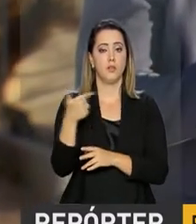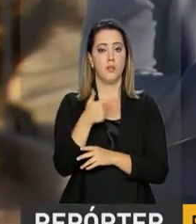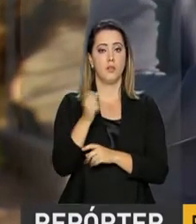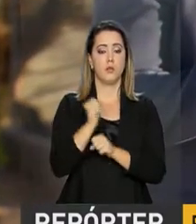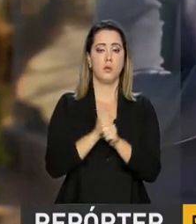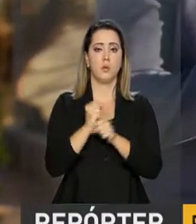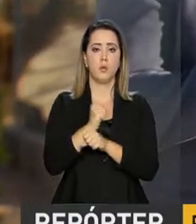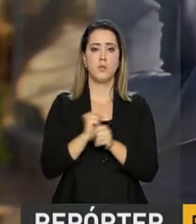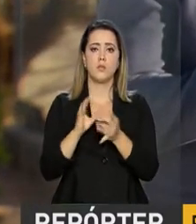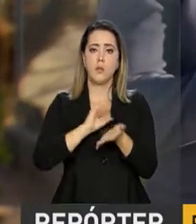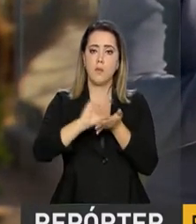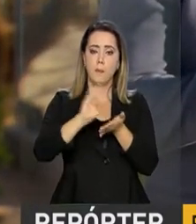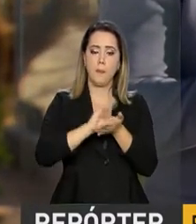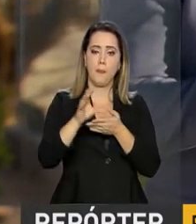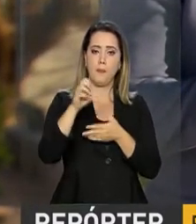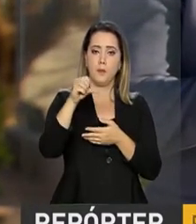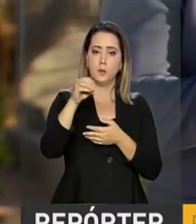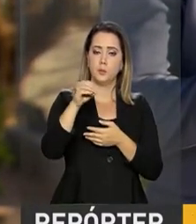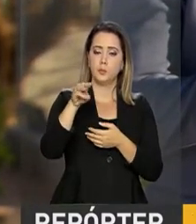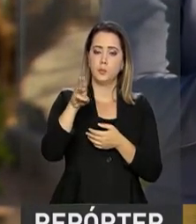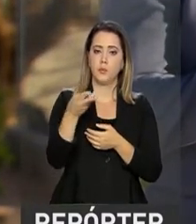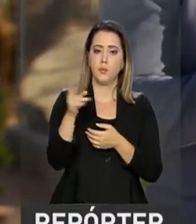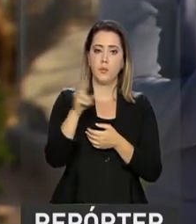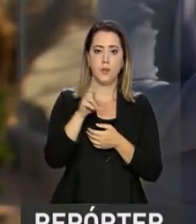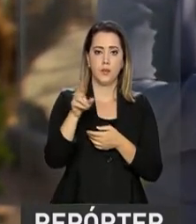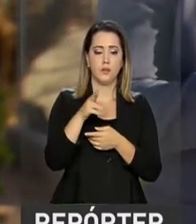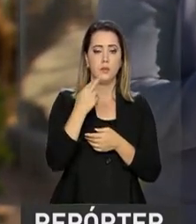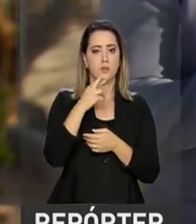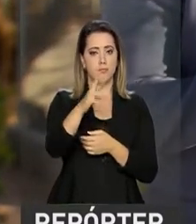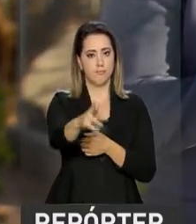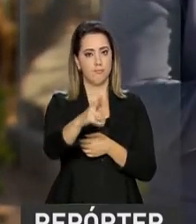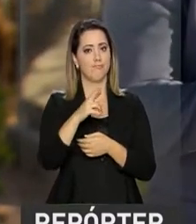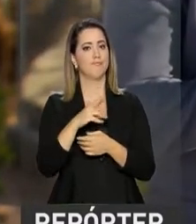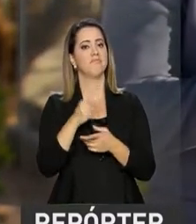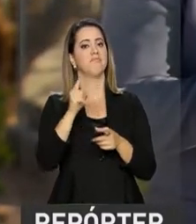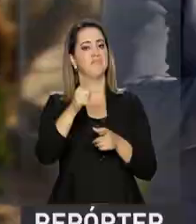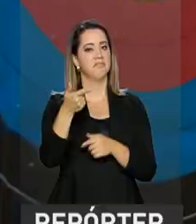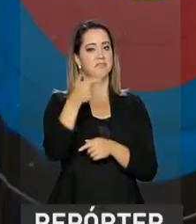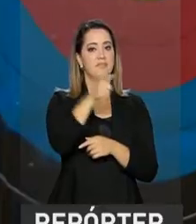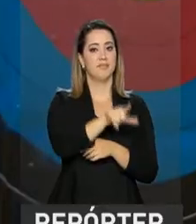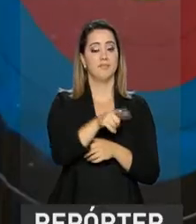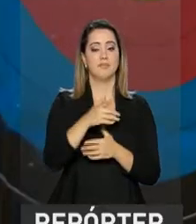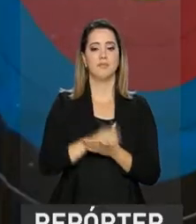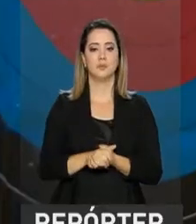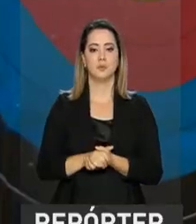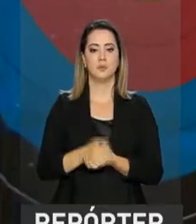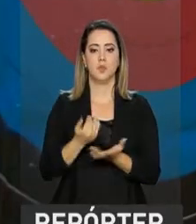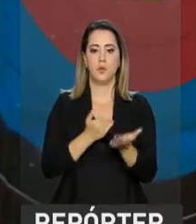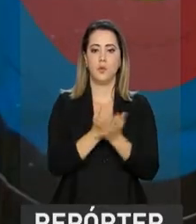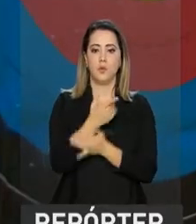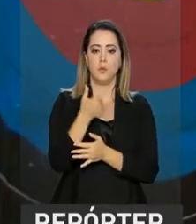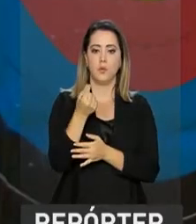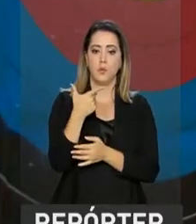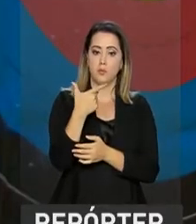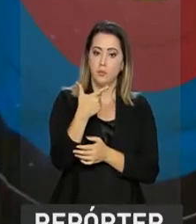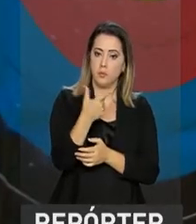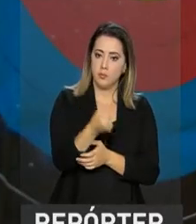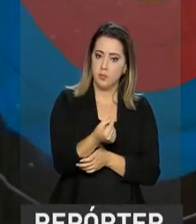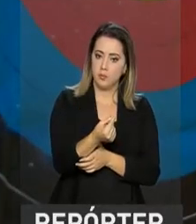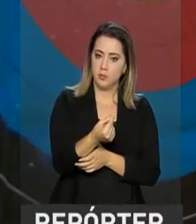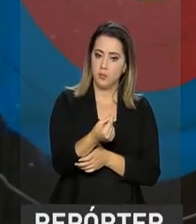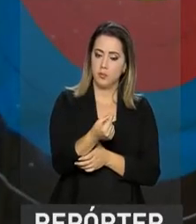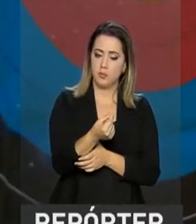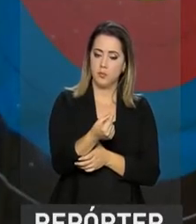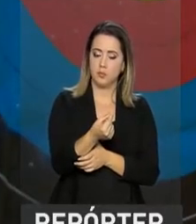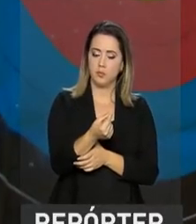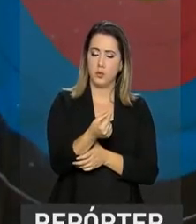investimento soma quase 900 milhões de reais e o retorno vem outra moeda eu comecei no esporte em 2012 já